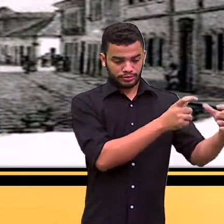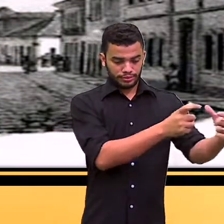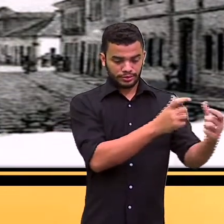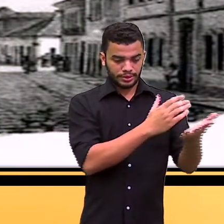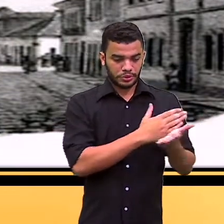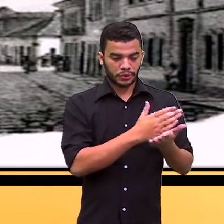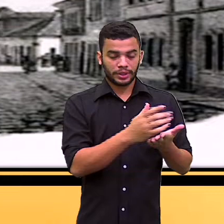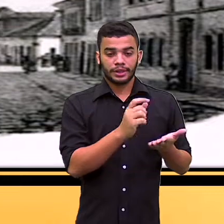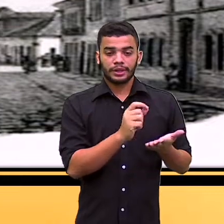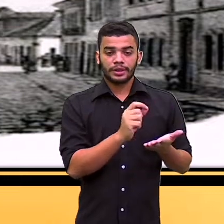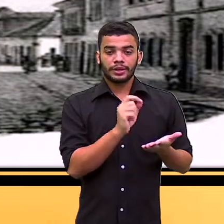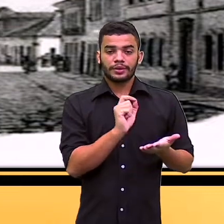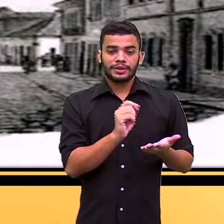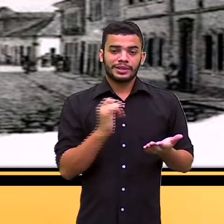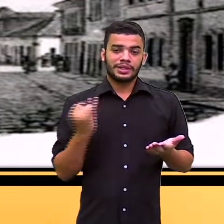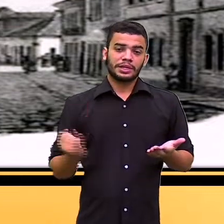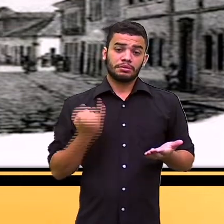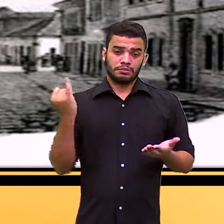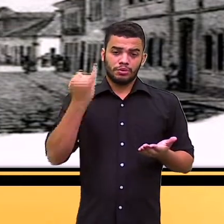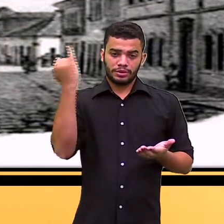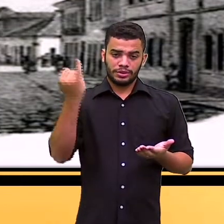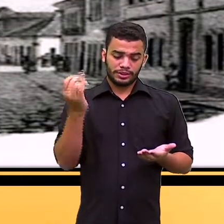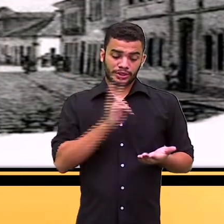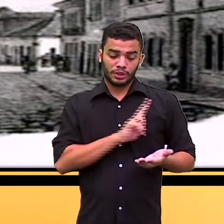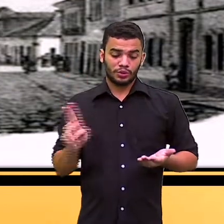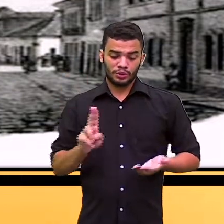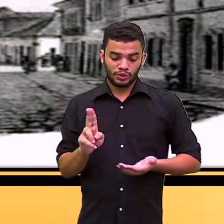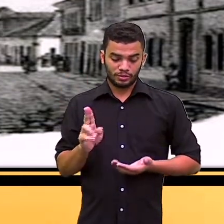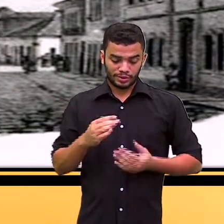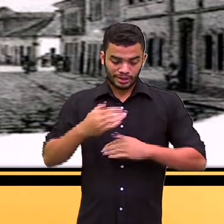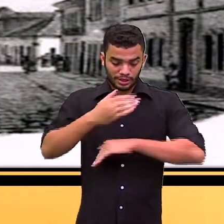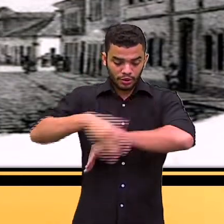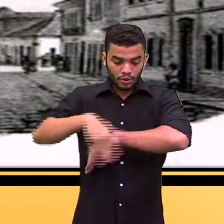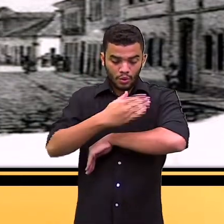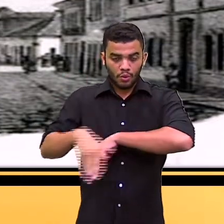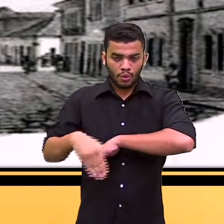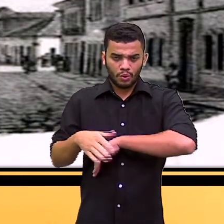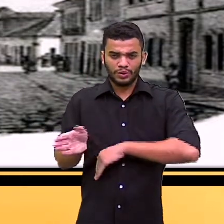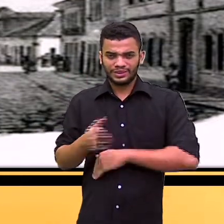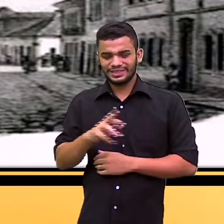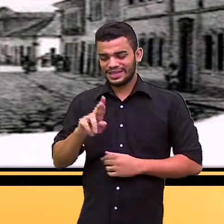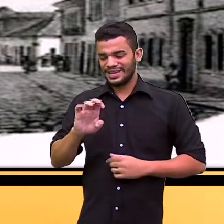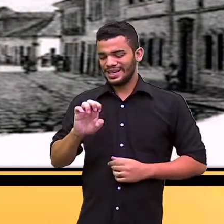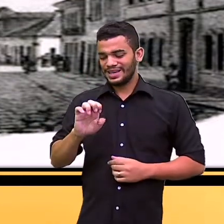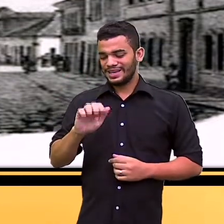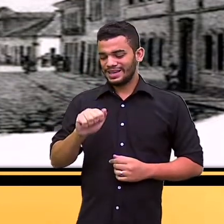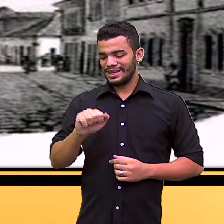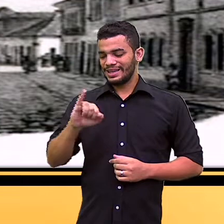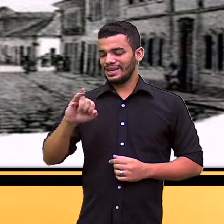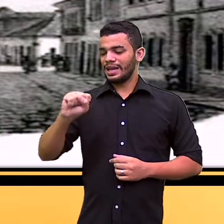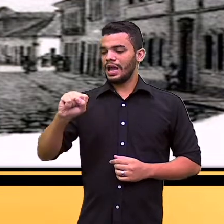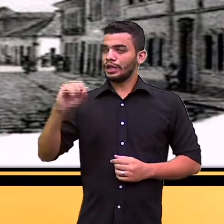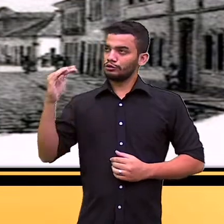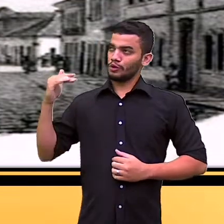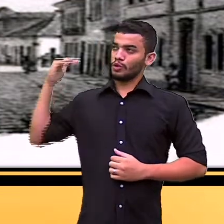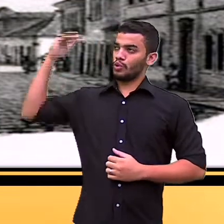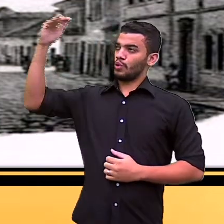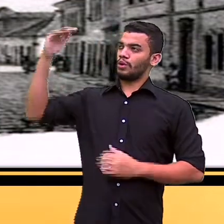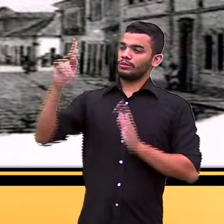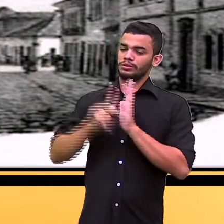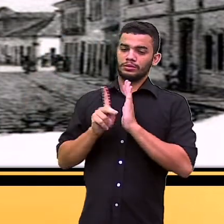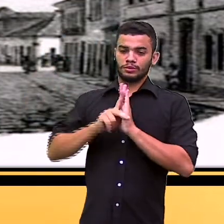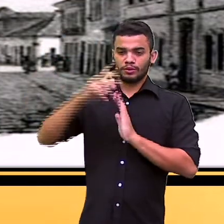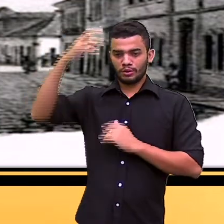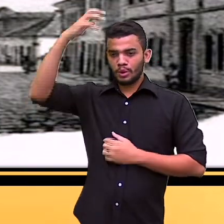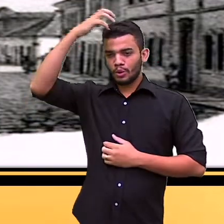eram denominadas estradas reais. Quem levava essas mercadorias